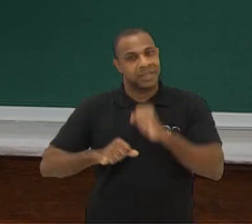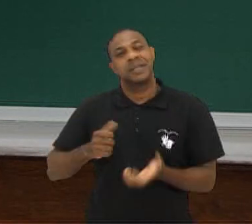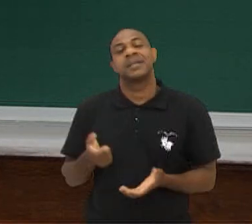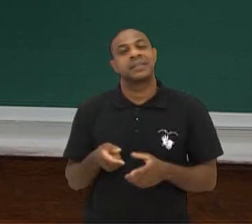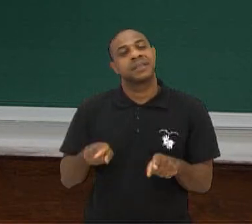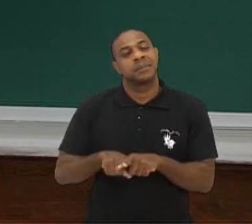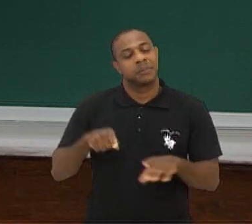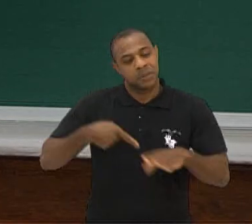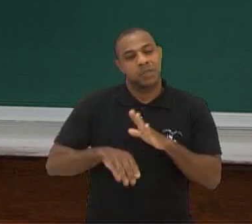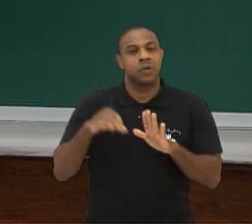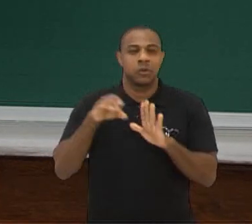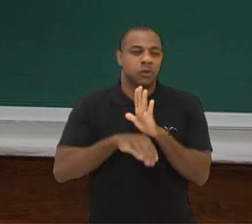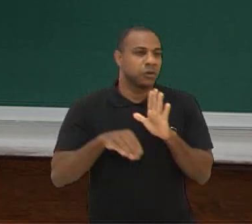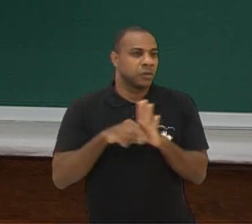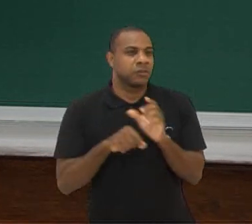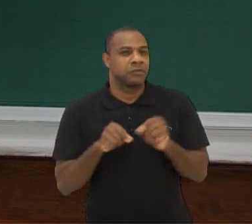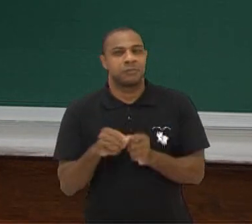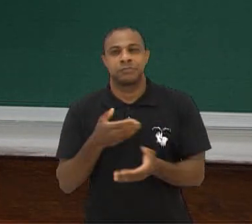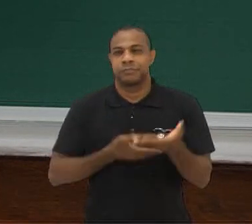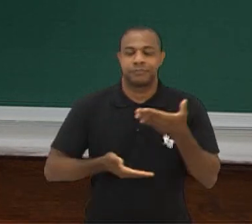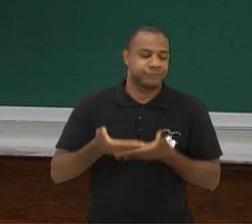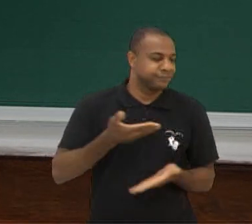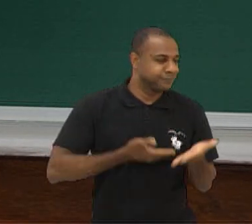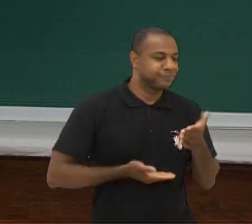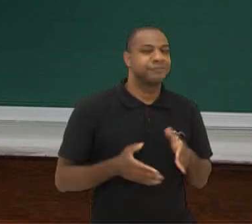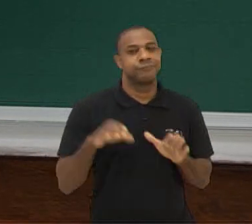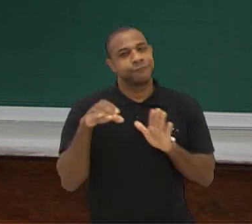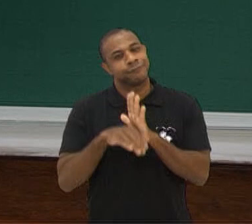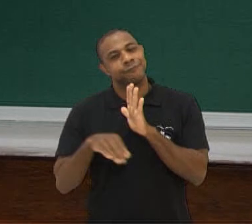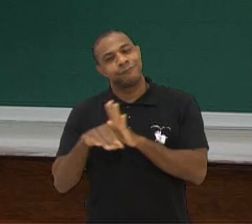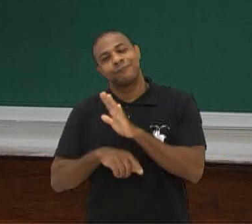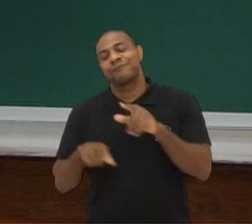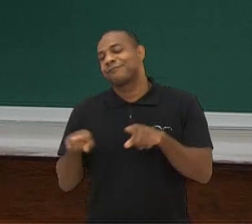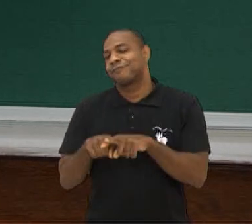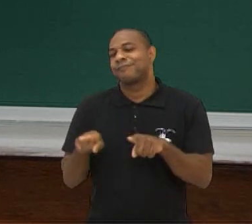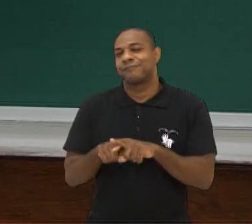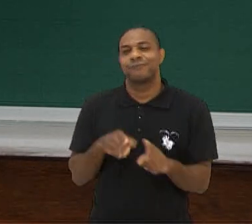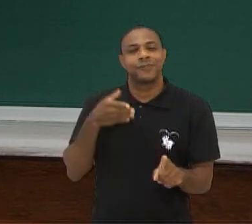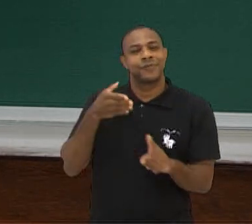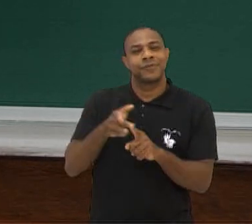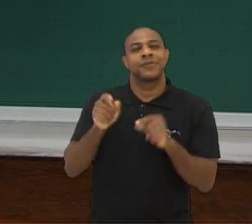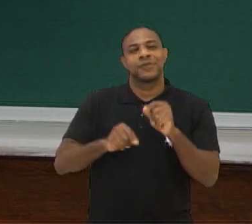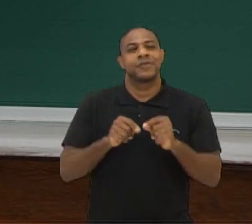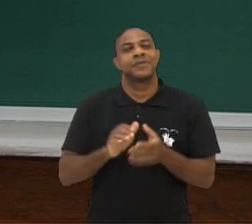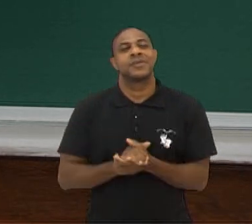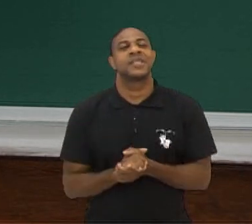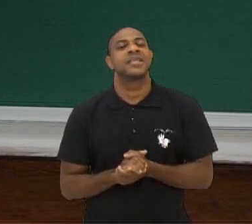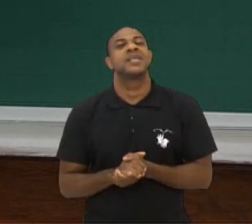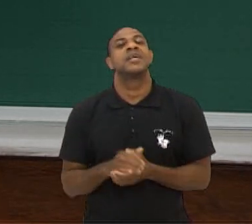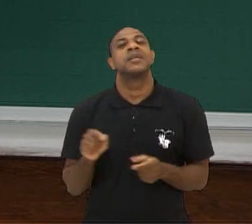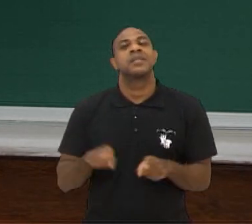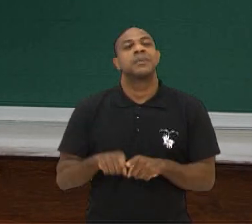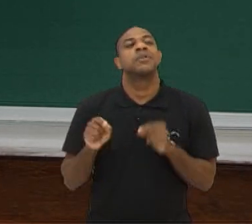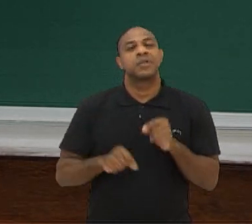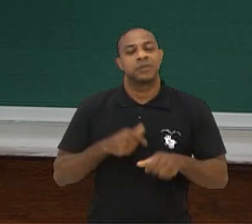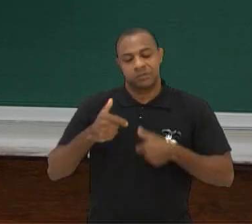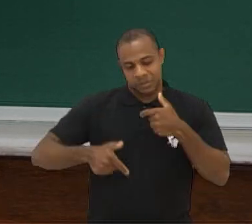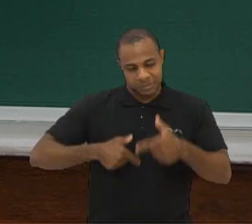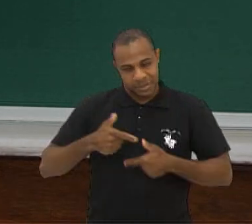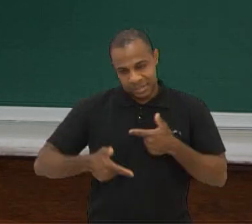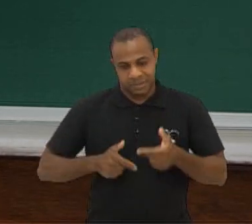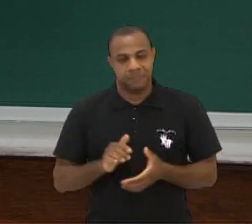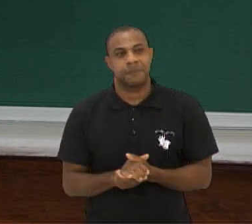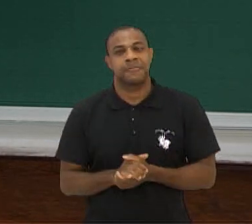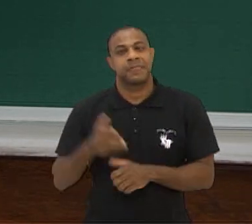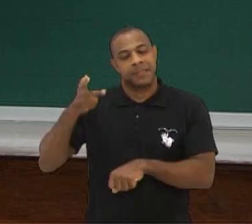apropriar dos conceitos, fazer as relações conceituais, né, referentes aí aos componentes curriculares que nós trabalhamos nas